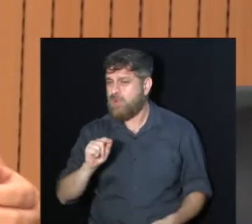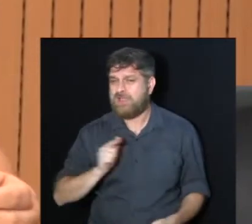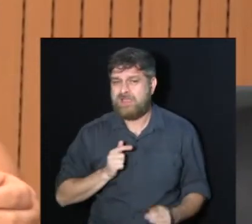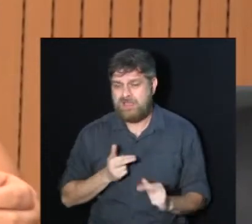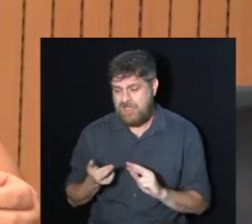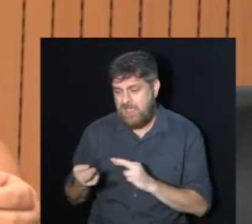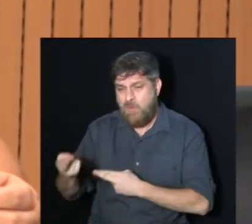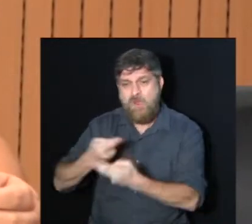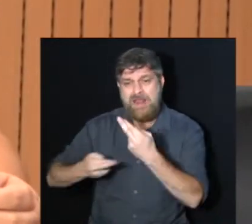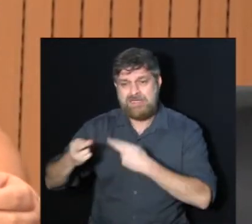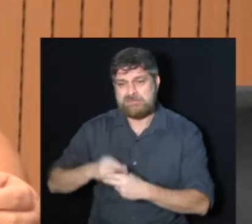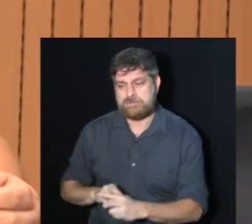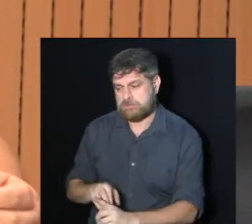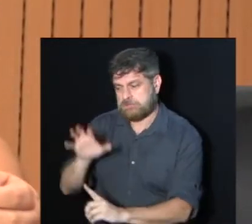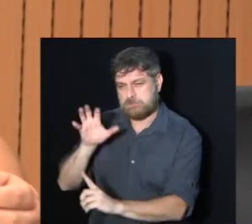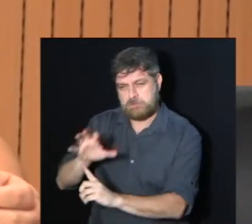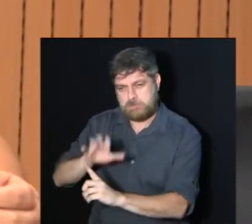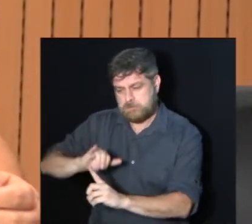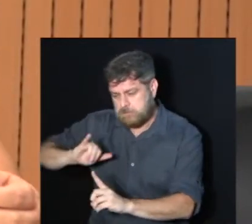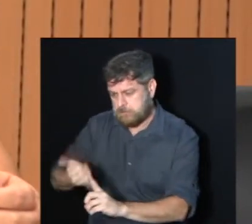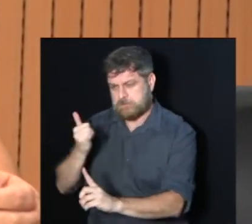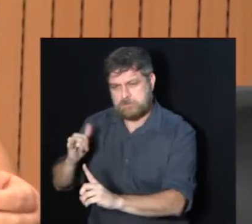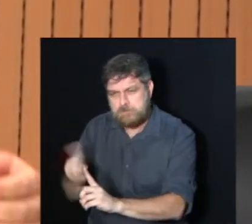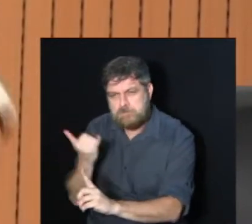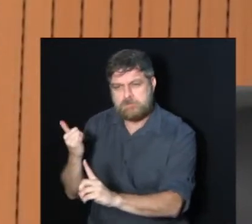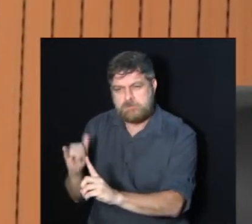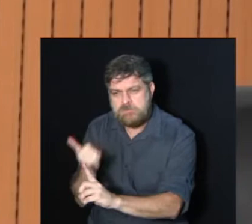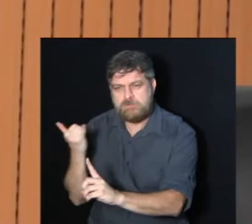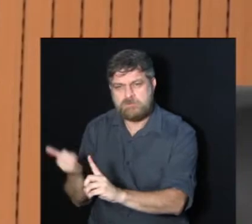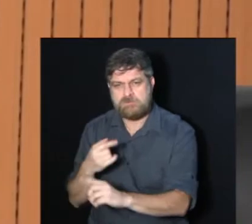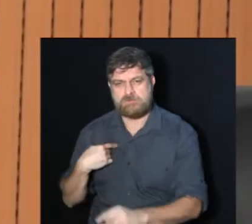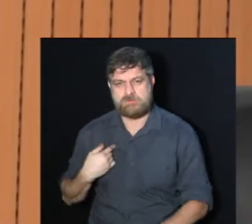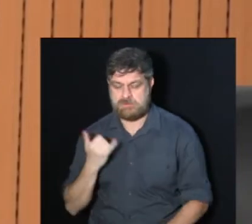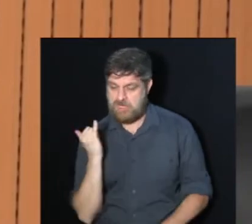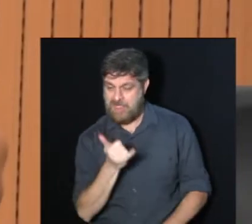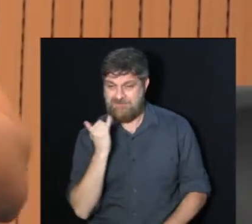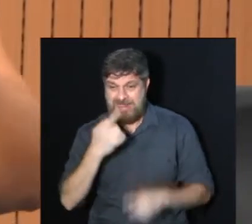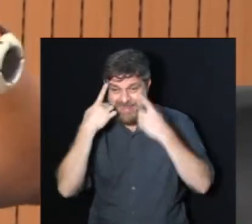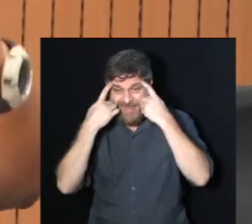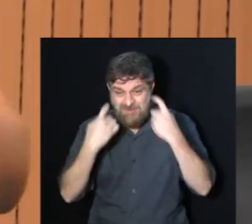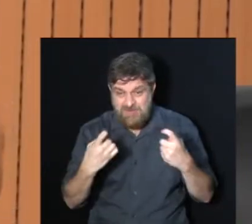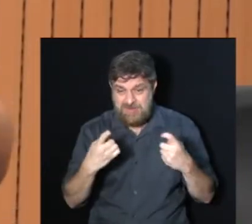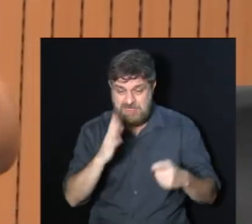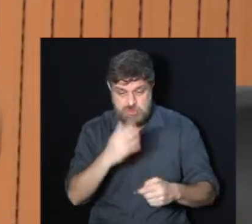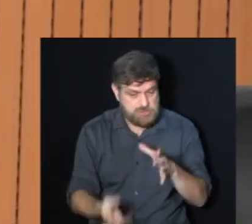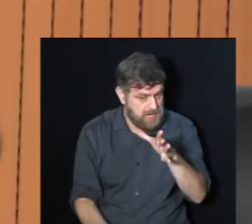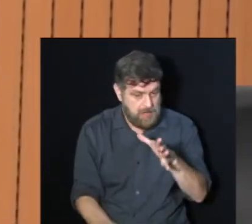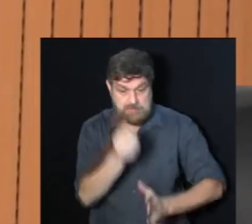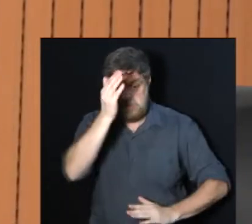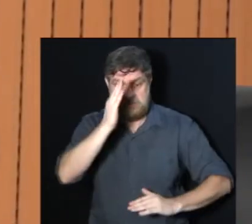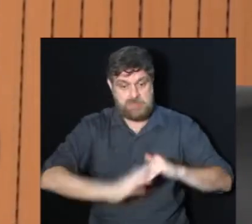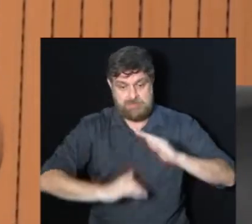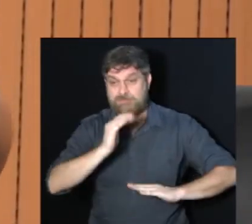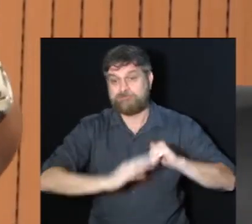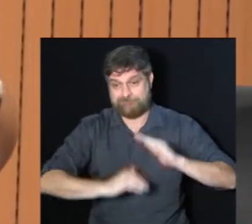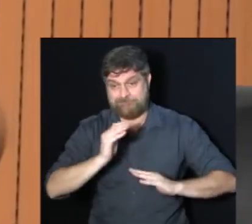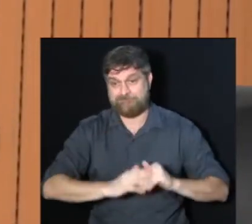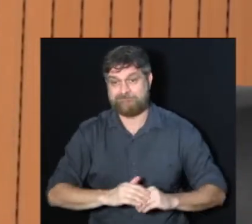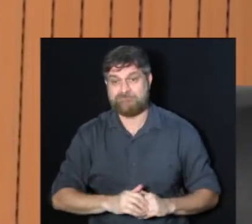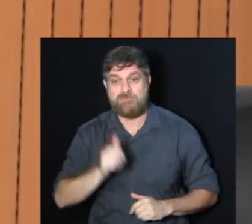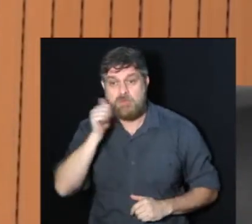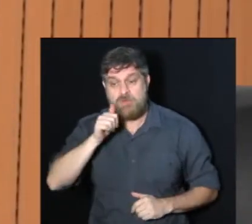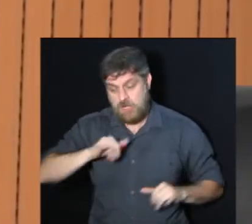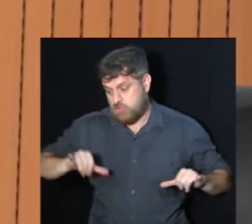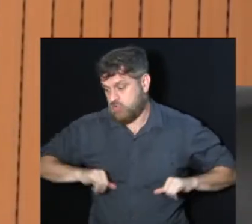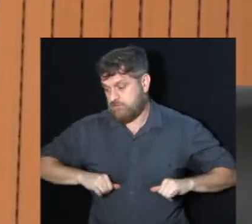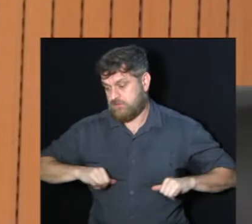relacionamento abusivo, que a gente fala muito pouco. A gente já fala da violência, mas quando ela já está instaurada. Então, a gente pensou, a gente